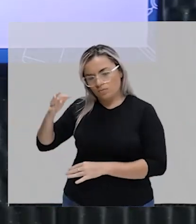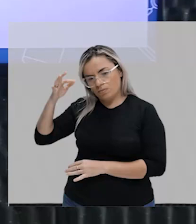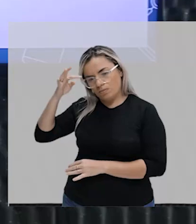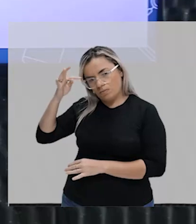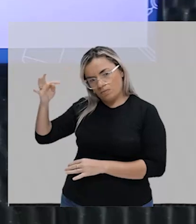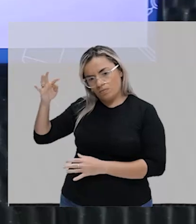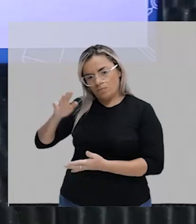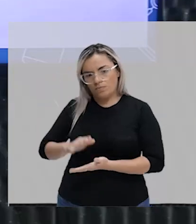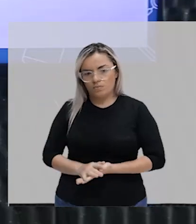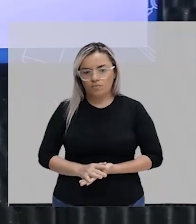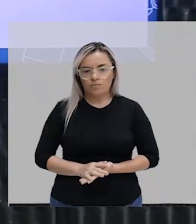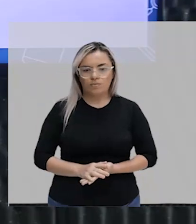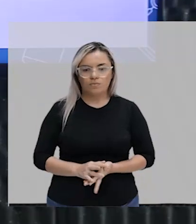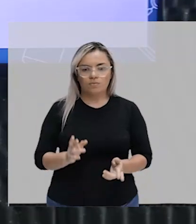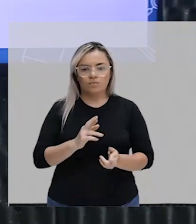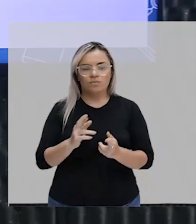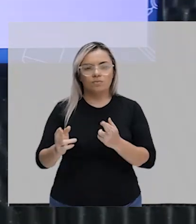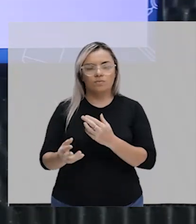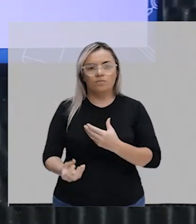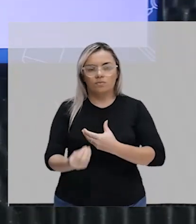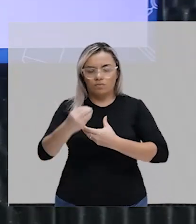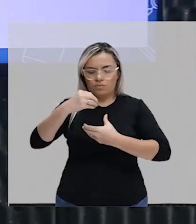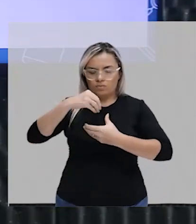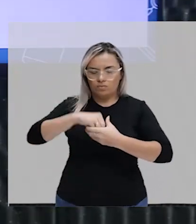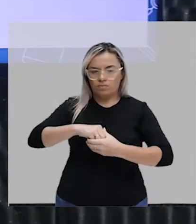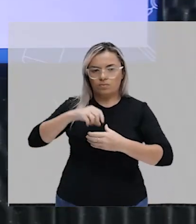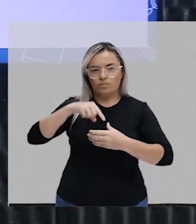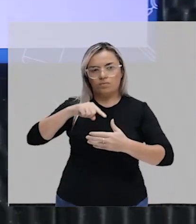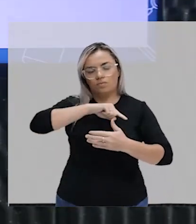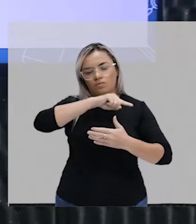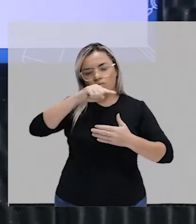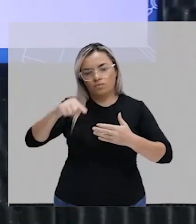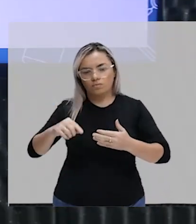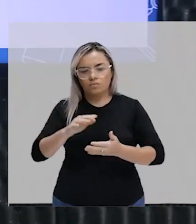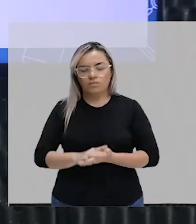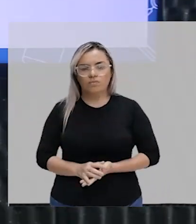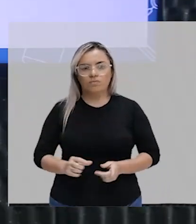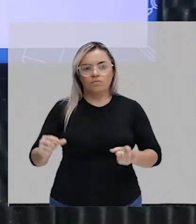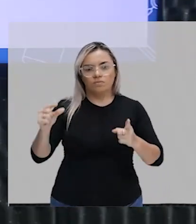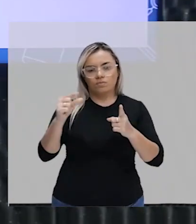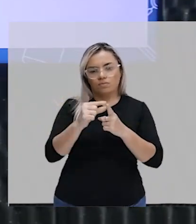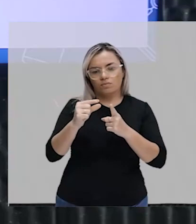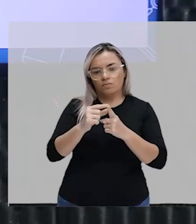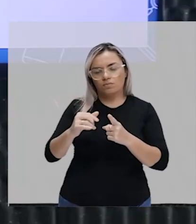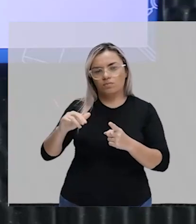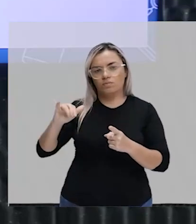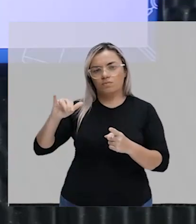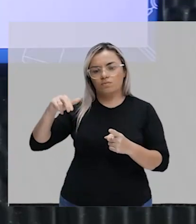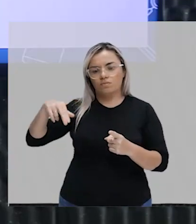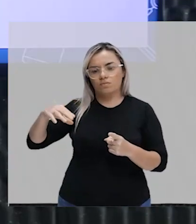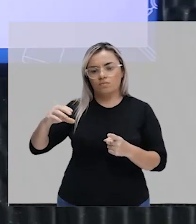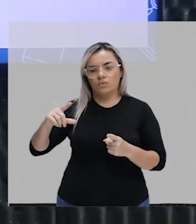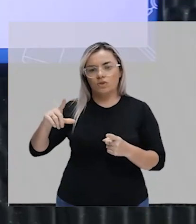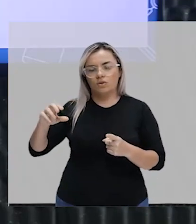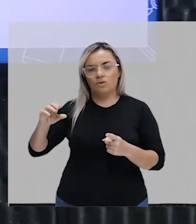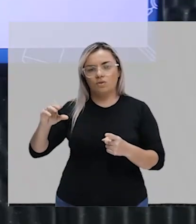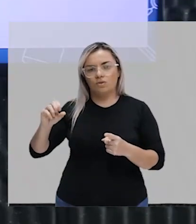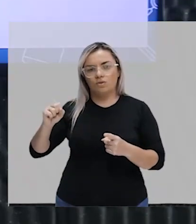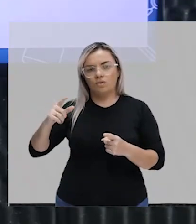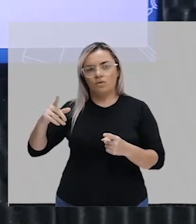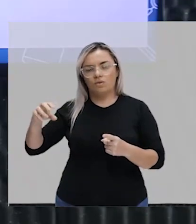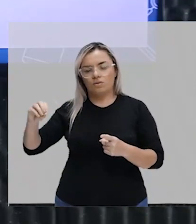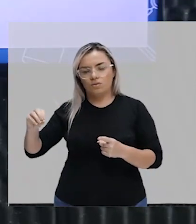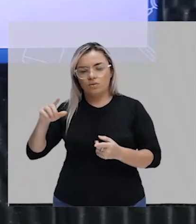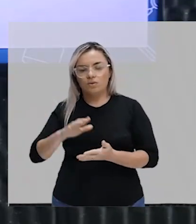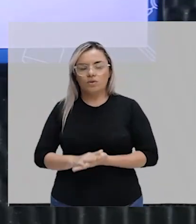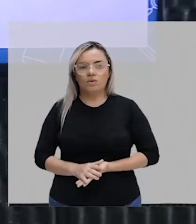de inclusão. Gente, essa palavrinha, ela já te ajuda com aquilo que